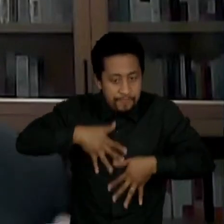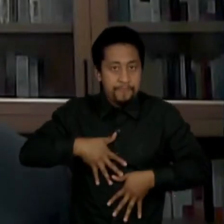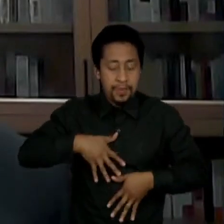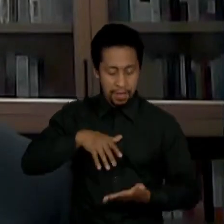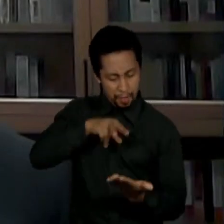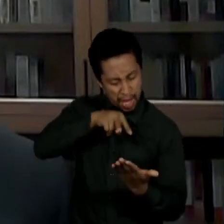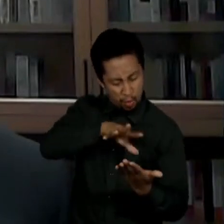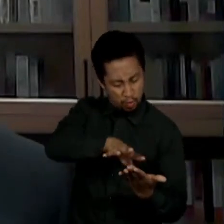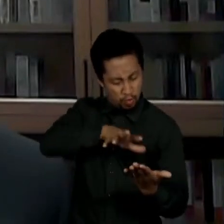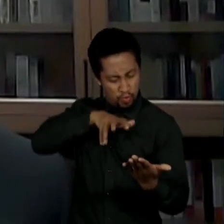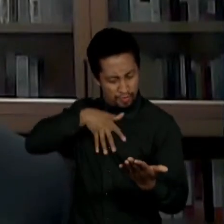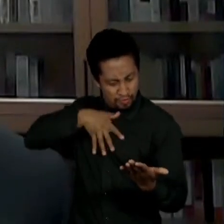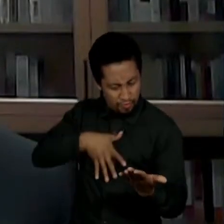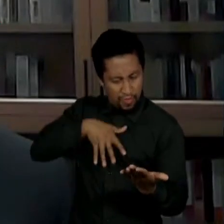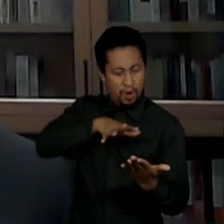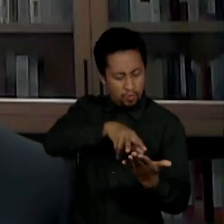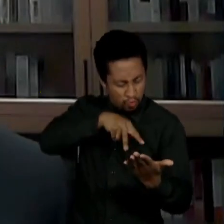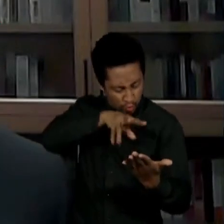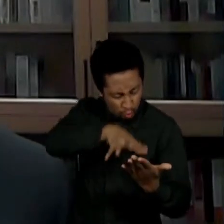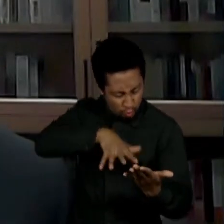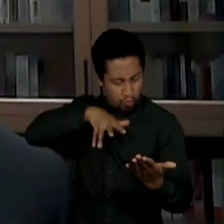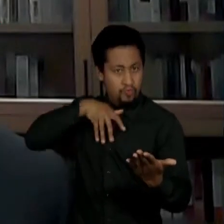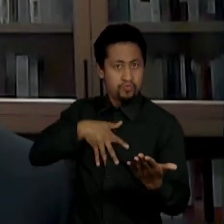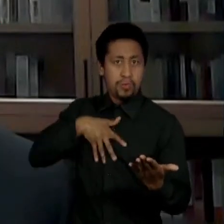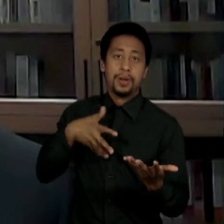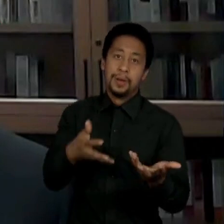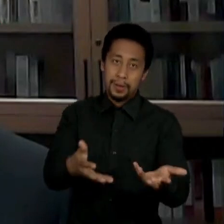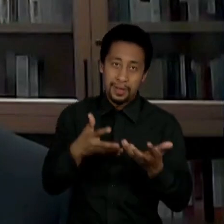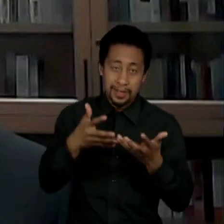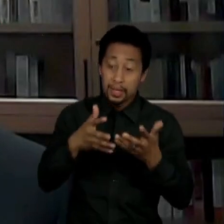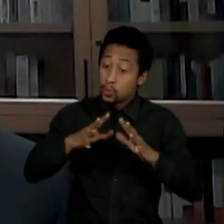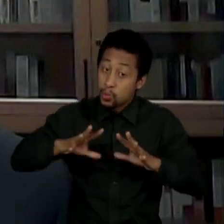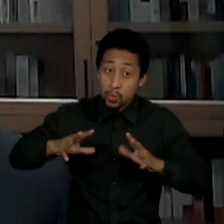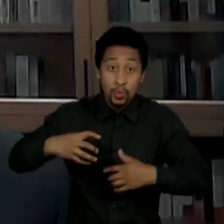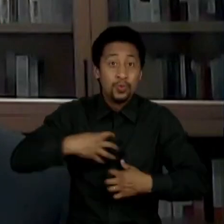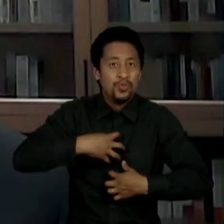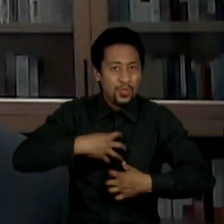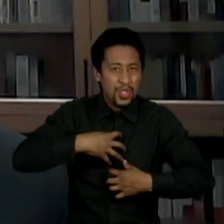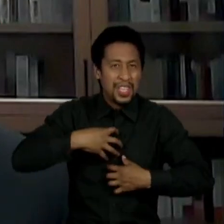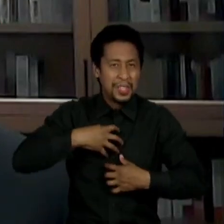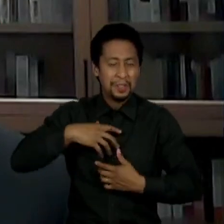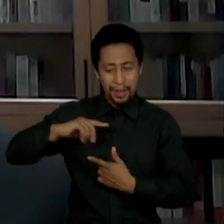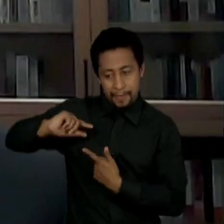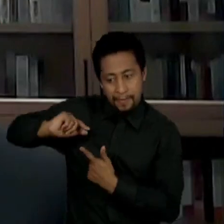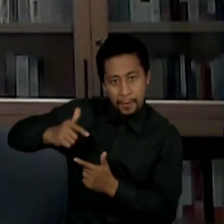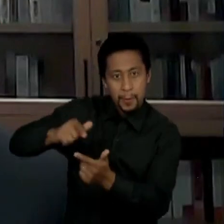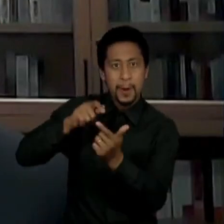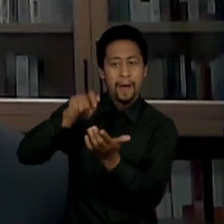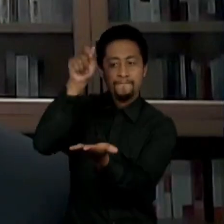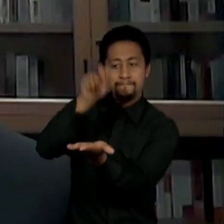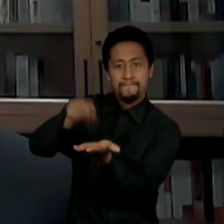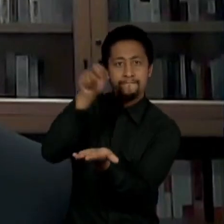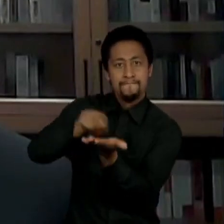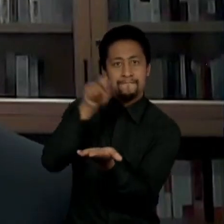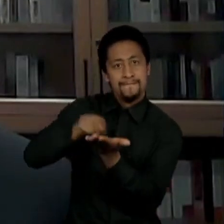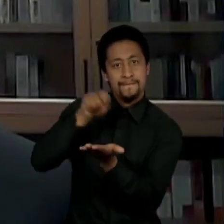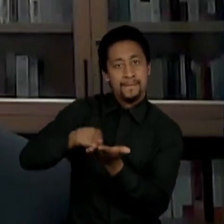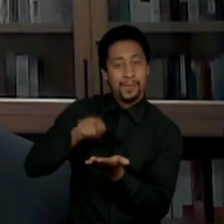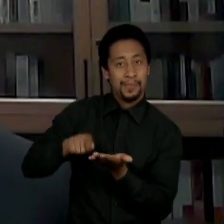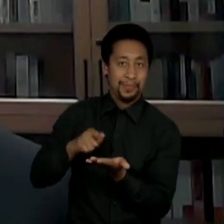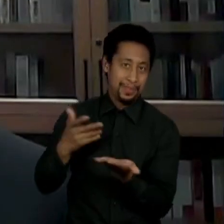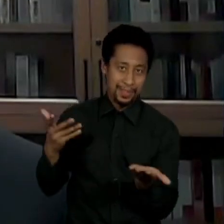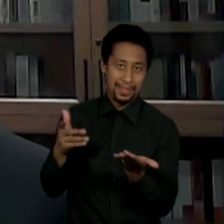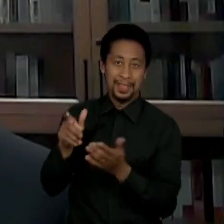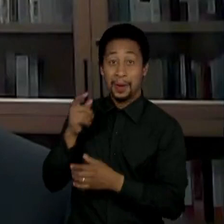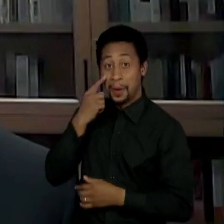Fulho... Absorbing... The entire tradition of the novel, going back all the way to... Don Quixote